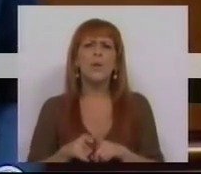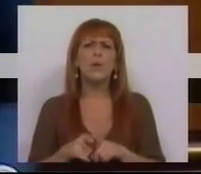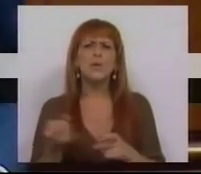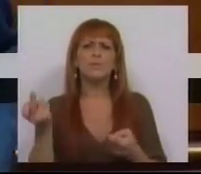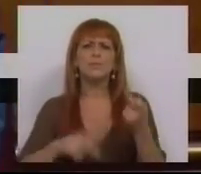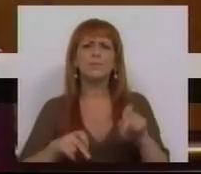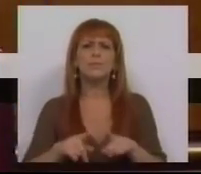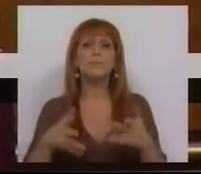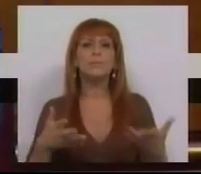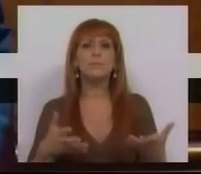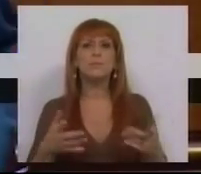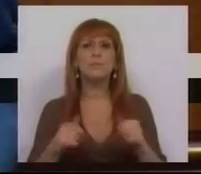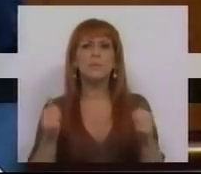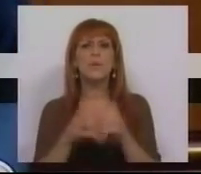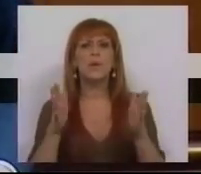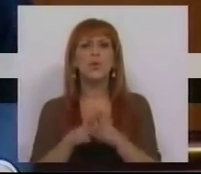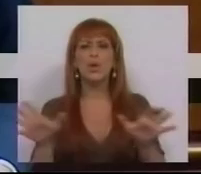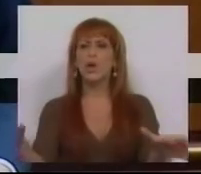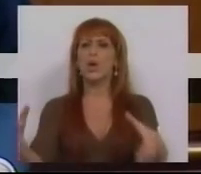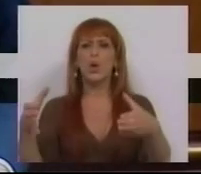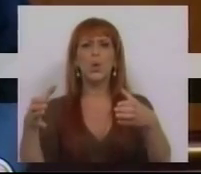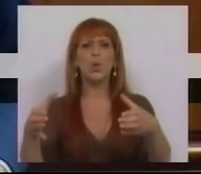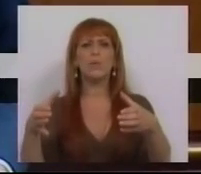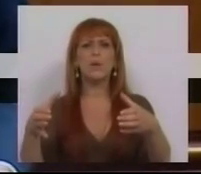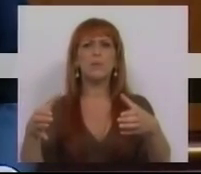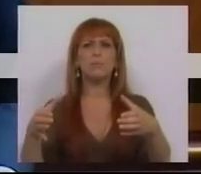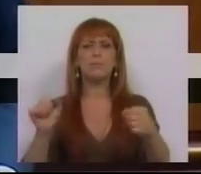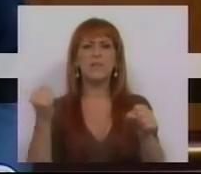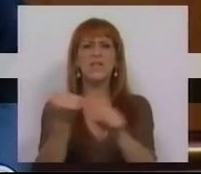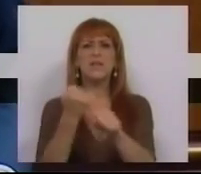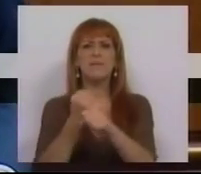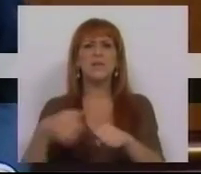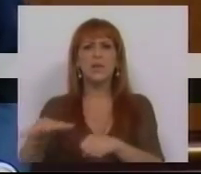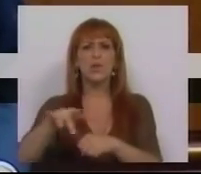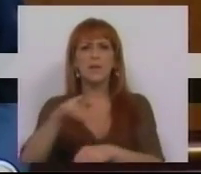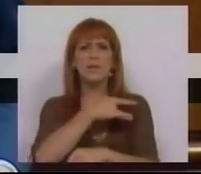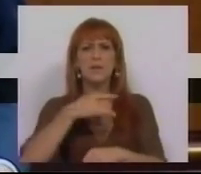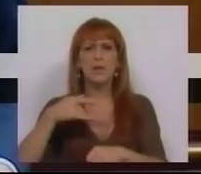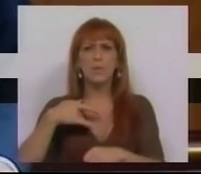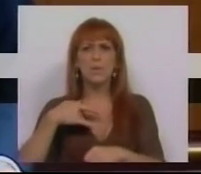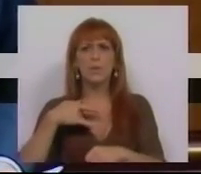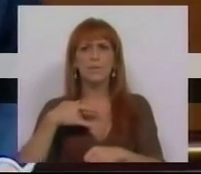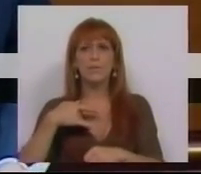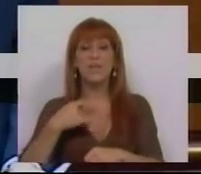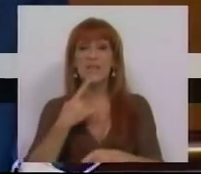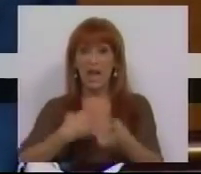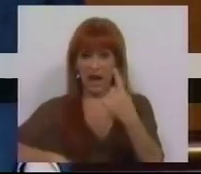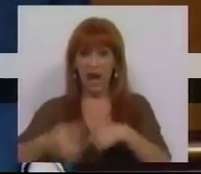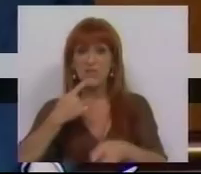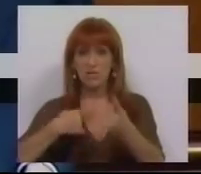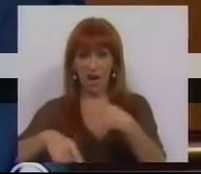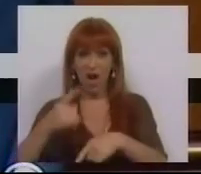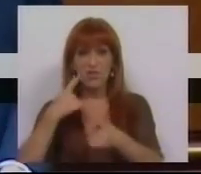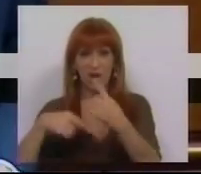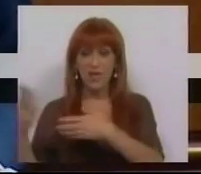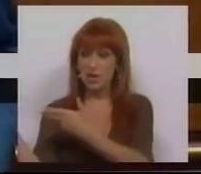encómios de entre toda a comunidade do Serviço Nacional de Saúde. As queixas que têm vindo a